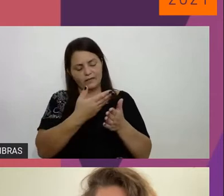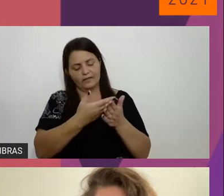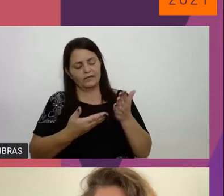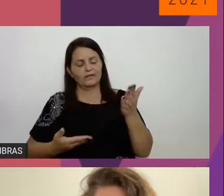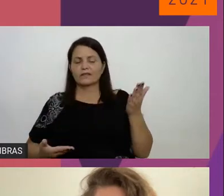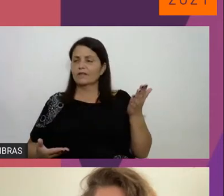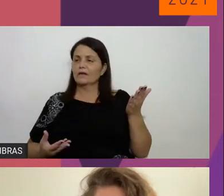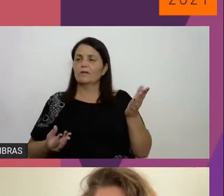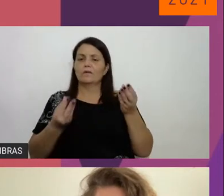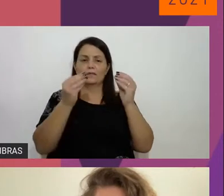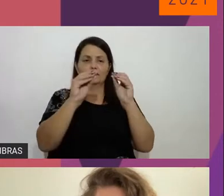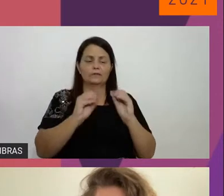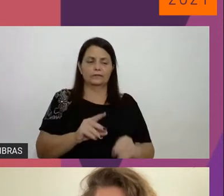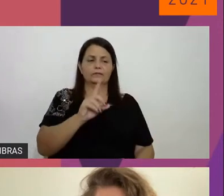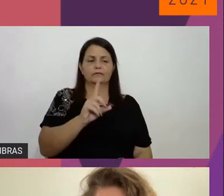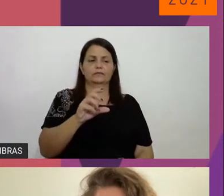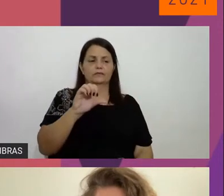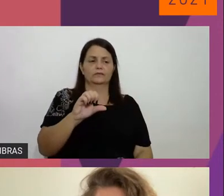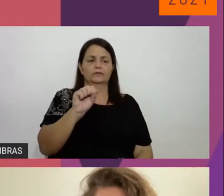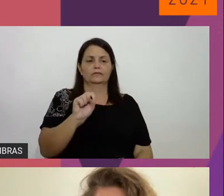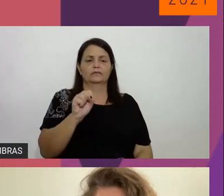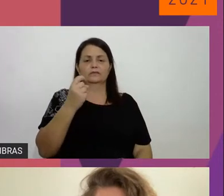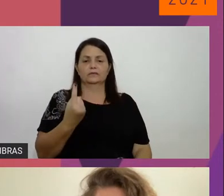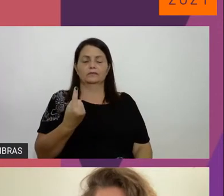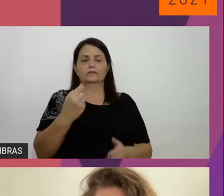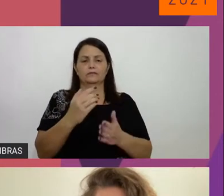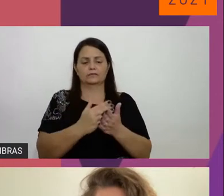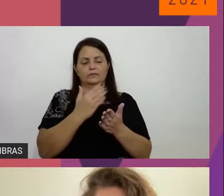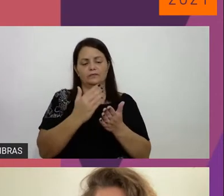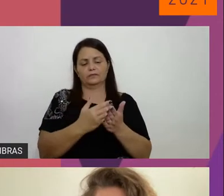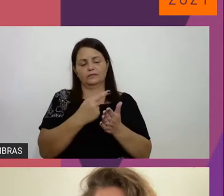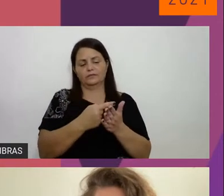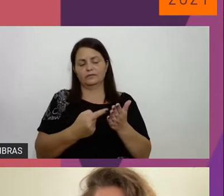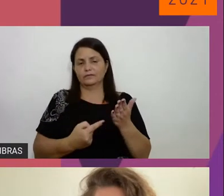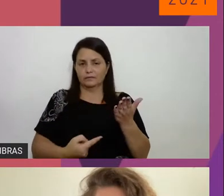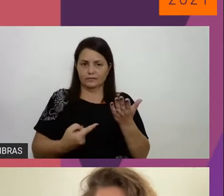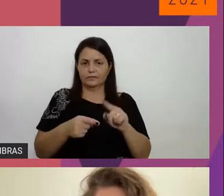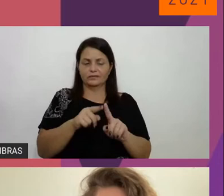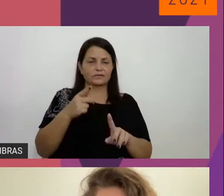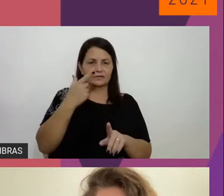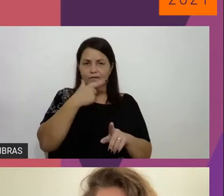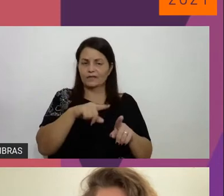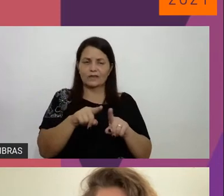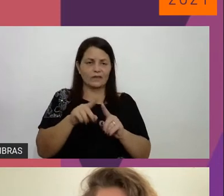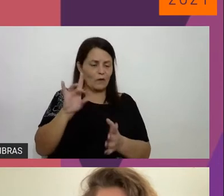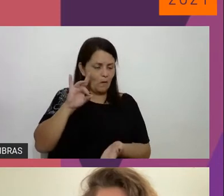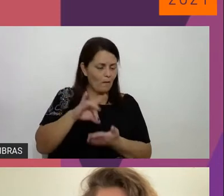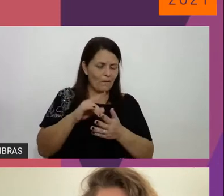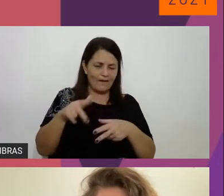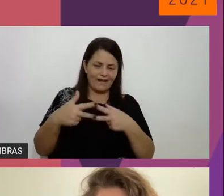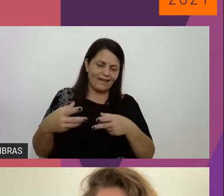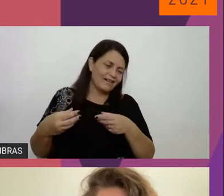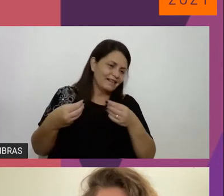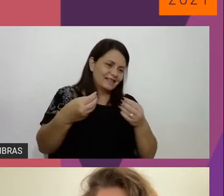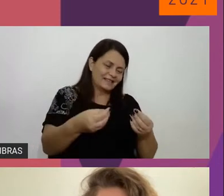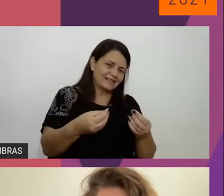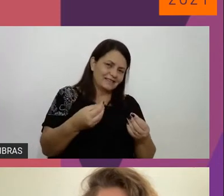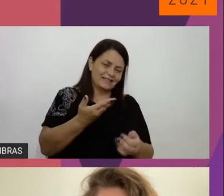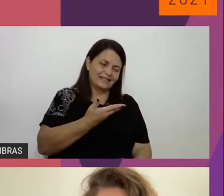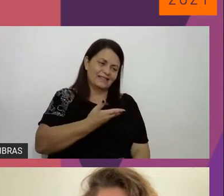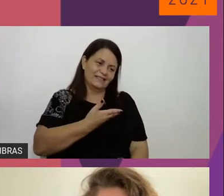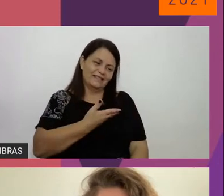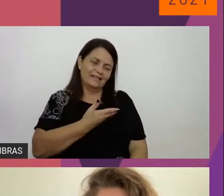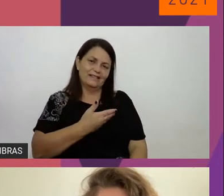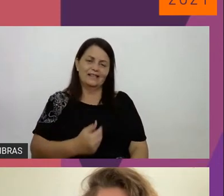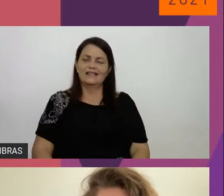esse conto foi publicado em 1981 uma revista e eu em os originais de presente de uma amiga e